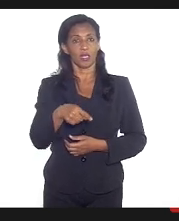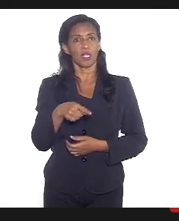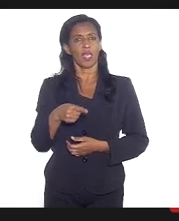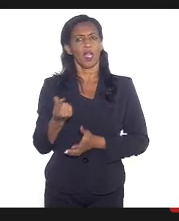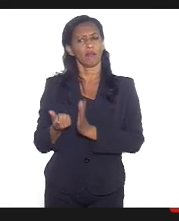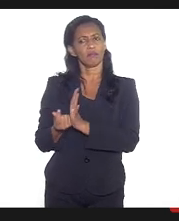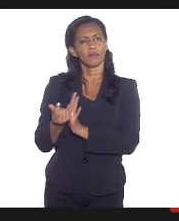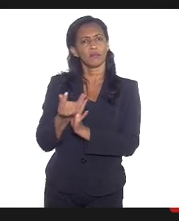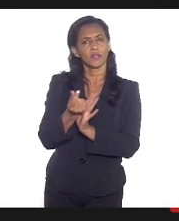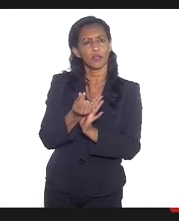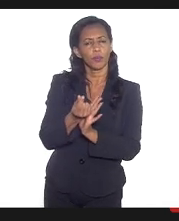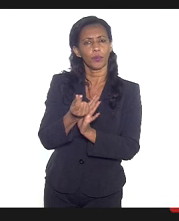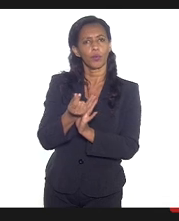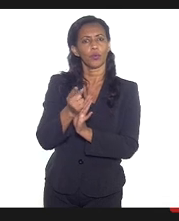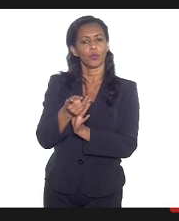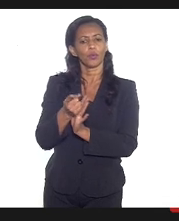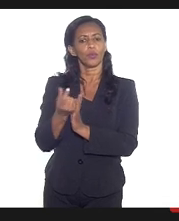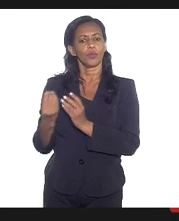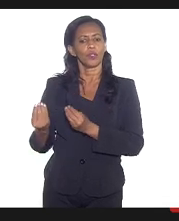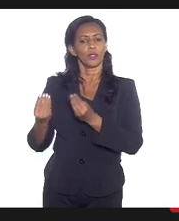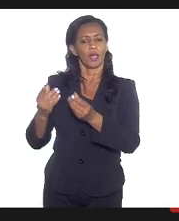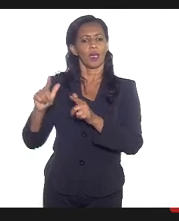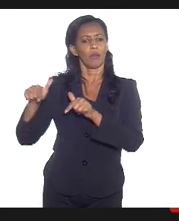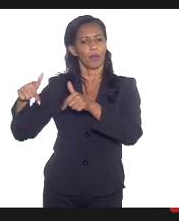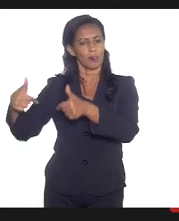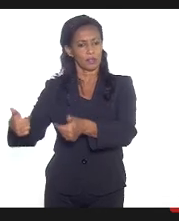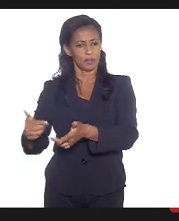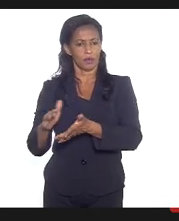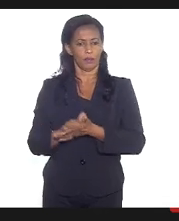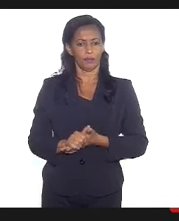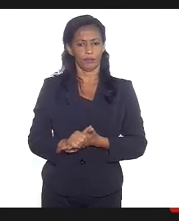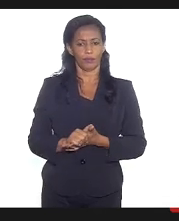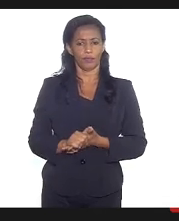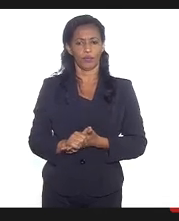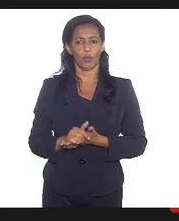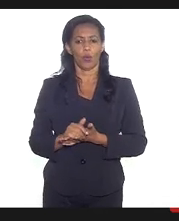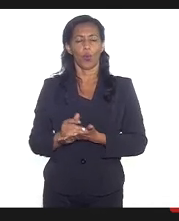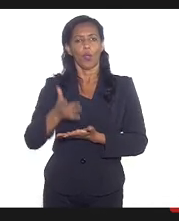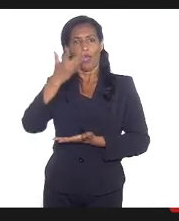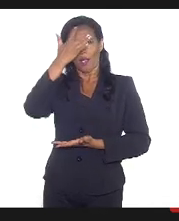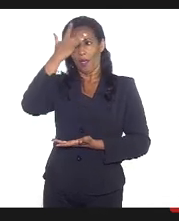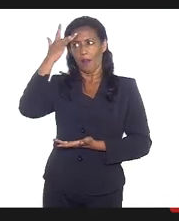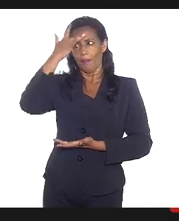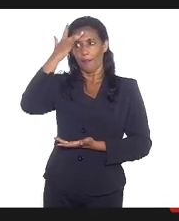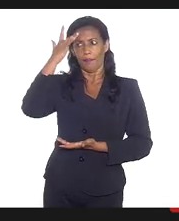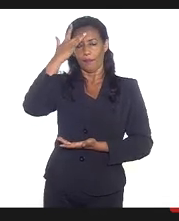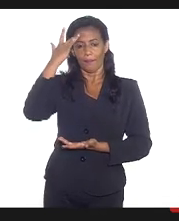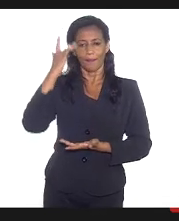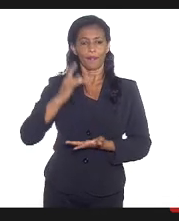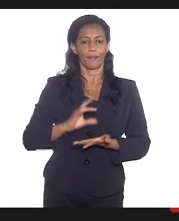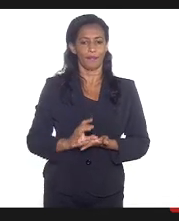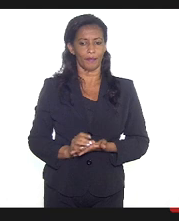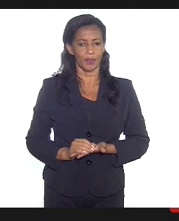uma transação que se dá na forma apenas de dação em pagamento. O contribuinte devedor ele oferece bens que ele produz